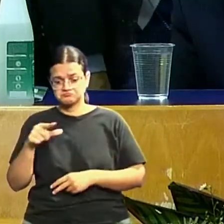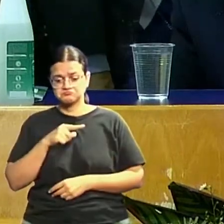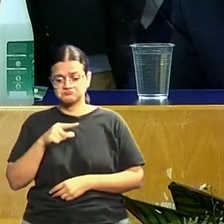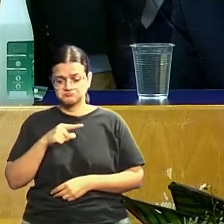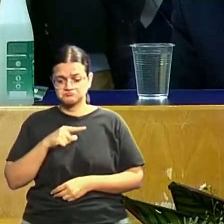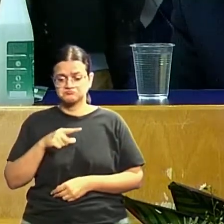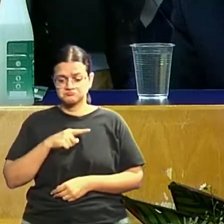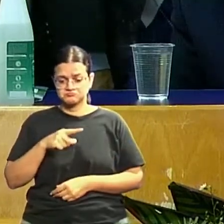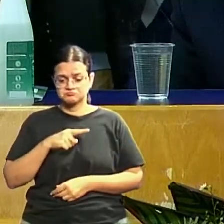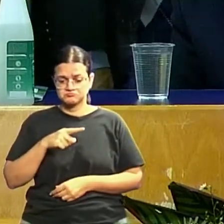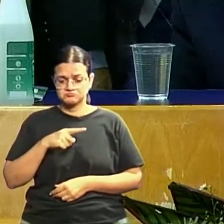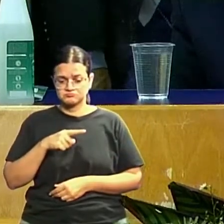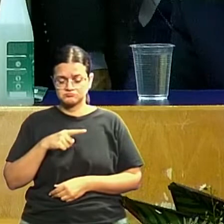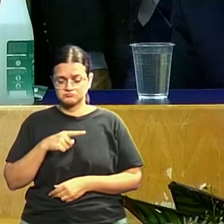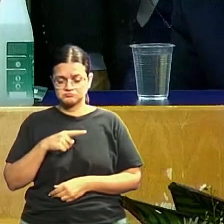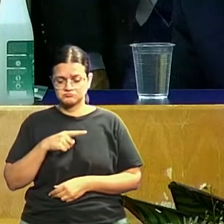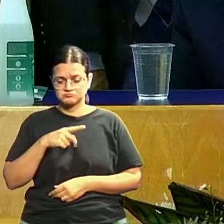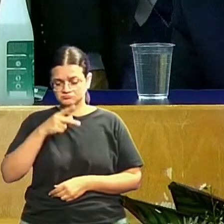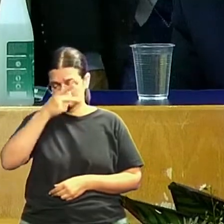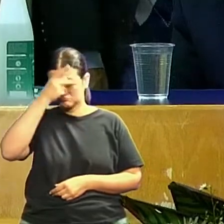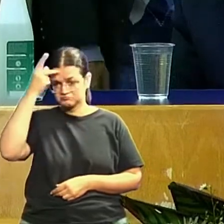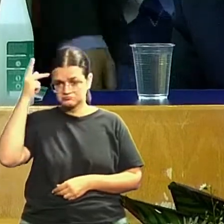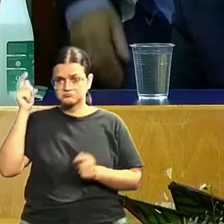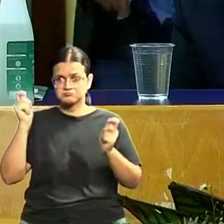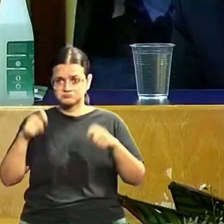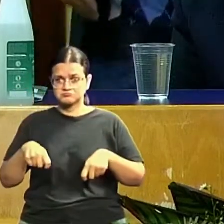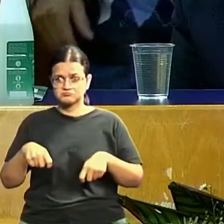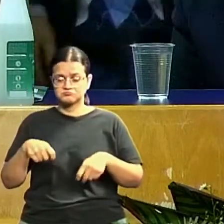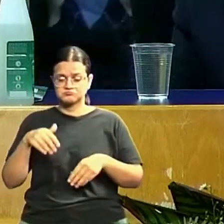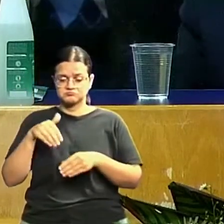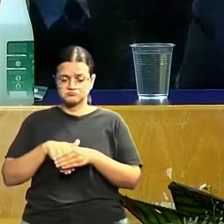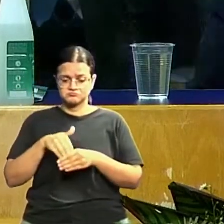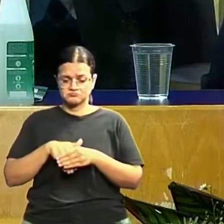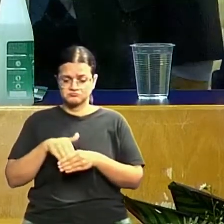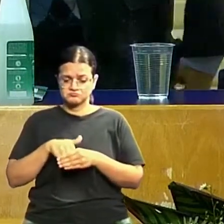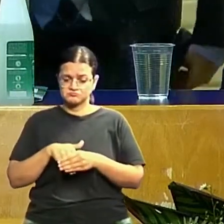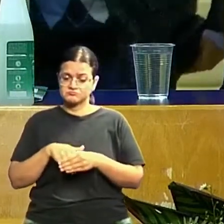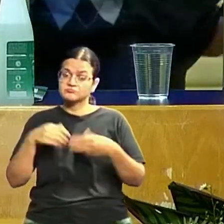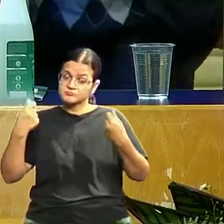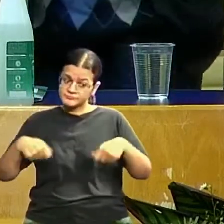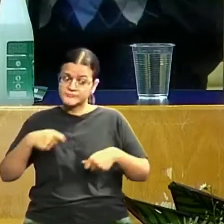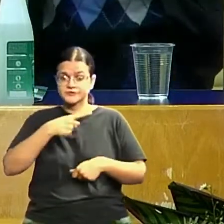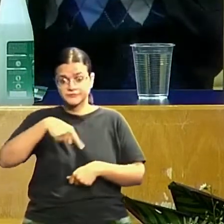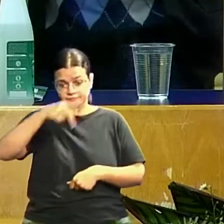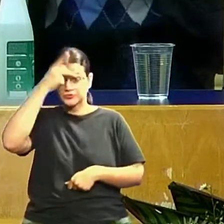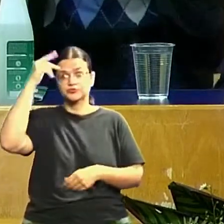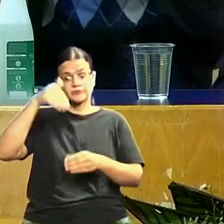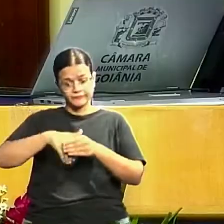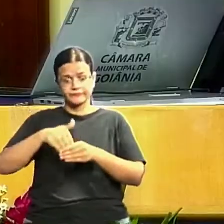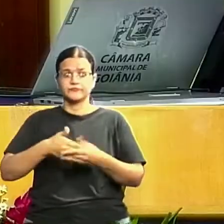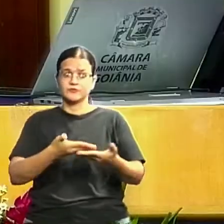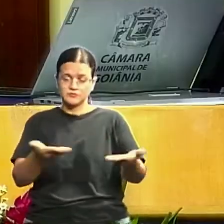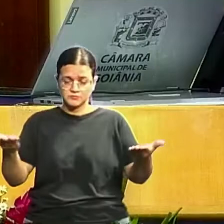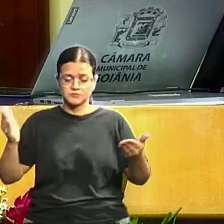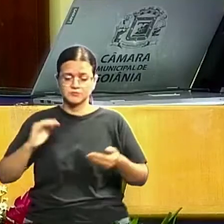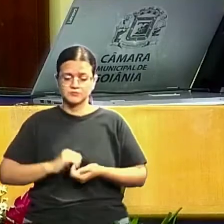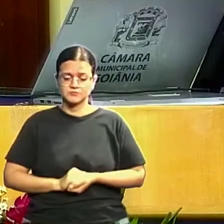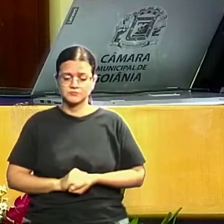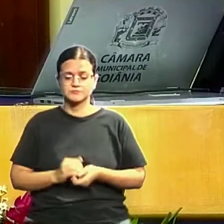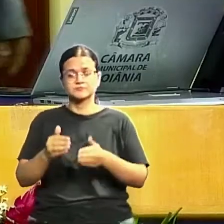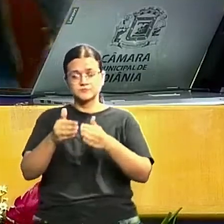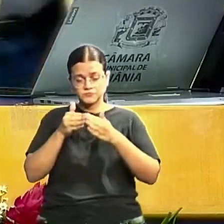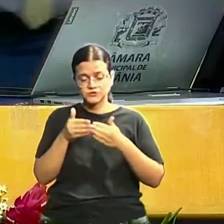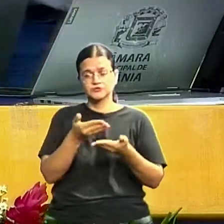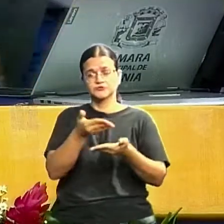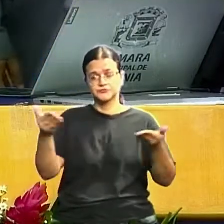acoro para deliberar a matéria. Bastava que as pessoas votassem. Pedindo